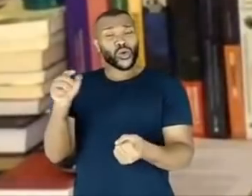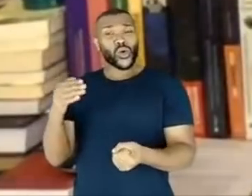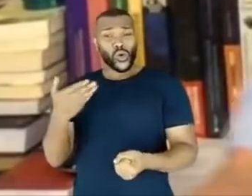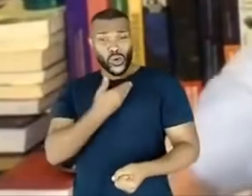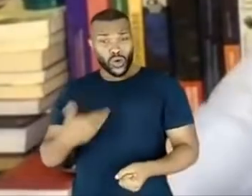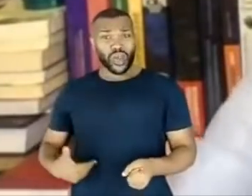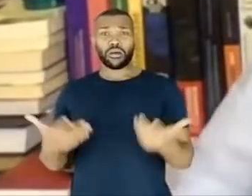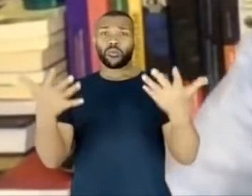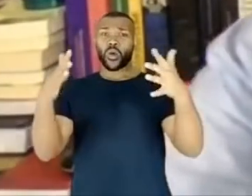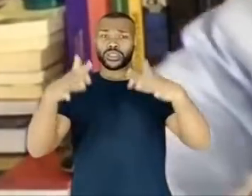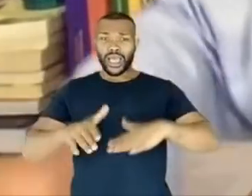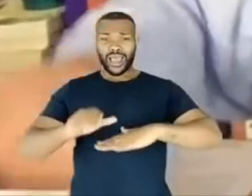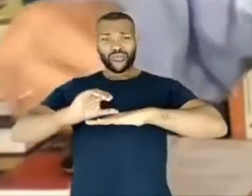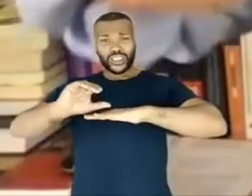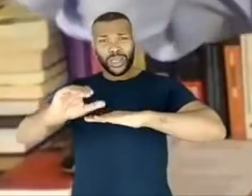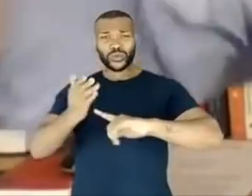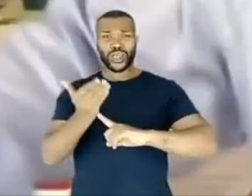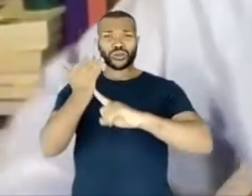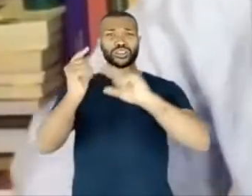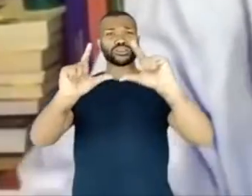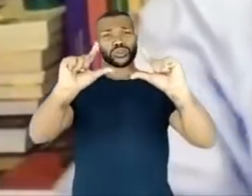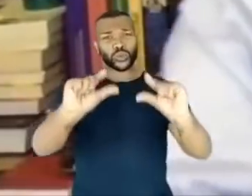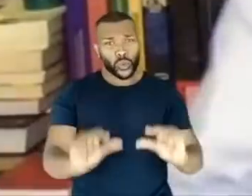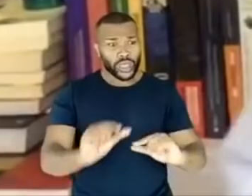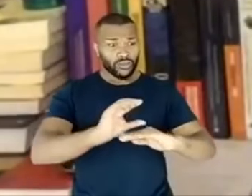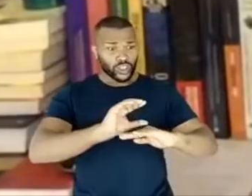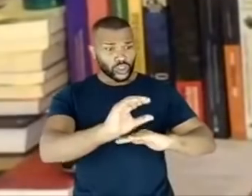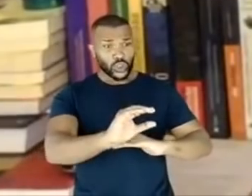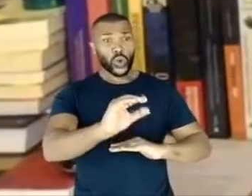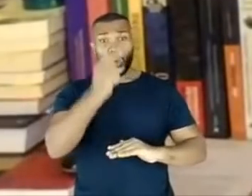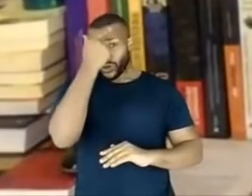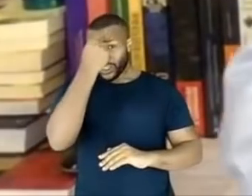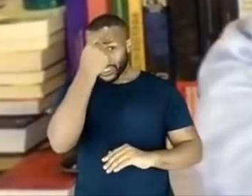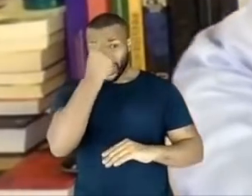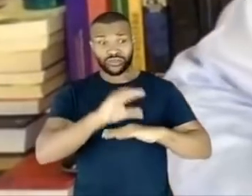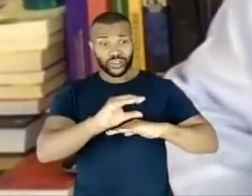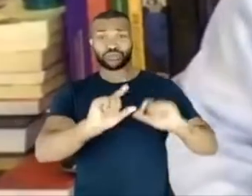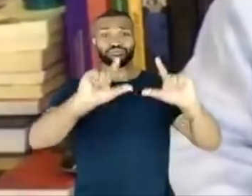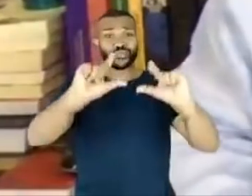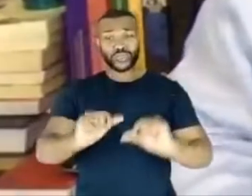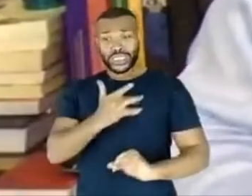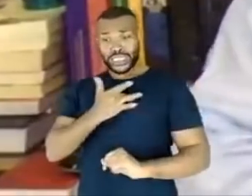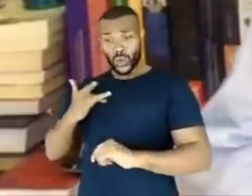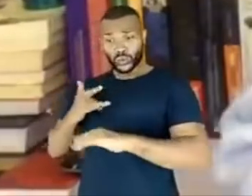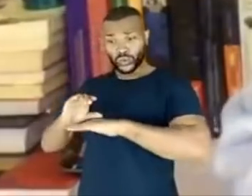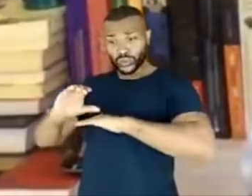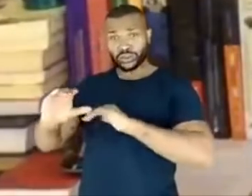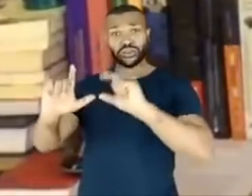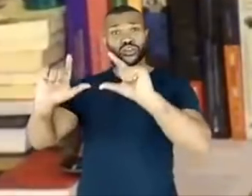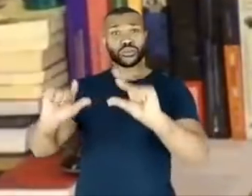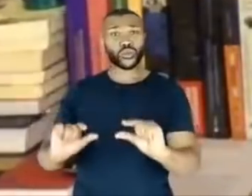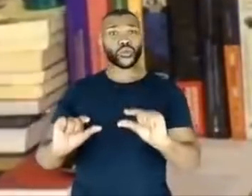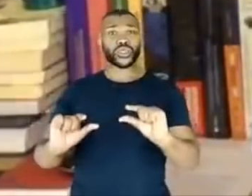em ciência e tecnologia, de diminuir o dinheiro investido na universidade, de diminuir o dinheiro investido na saúde, sabe, acabar com o